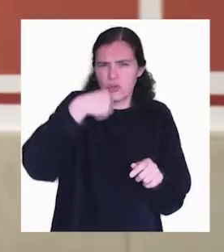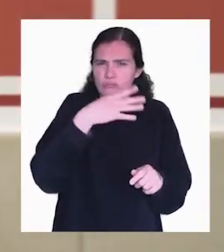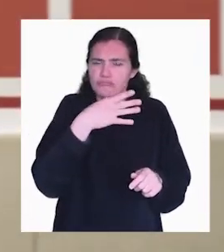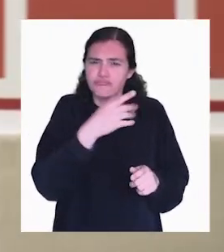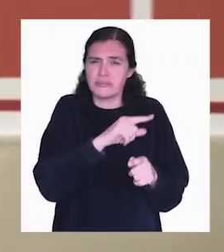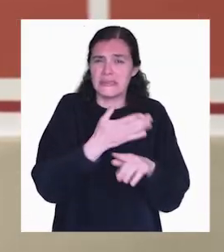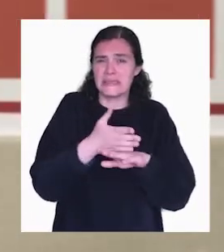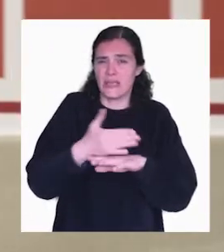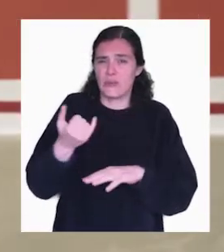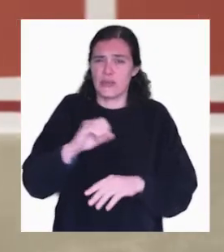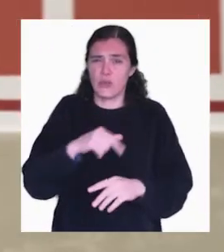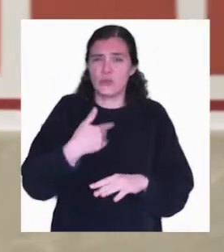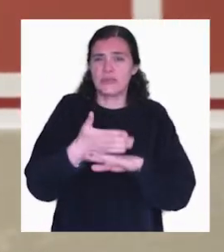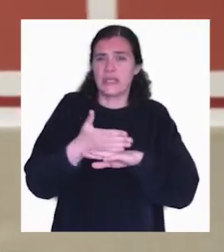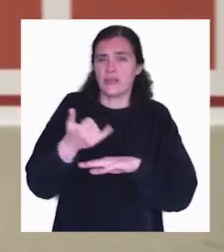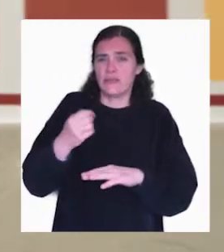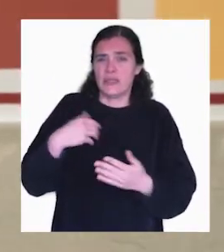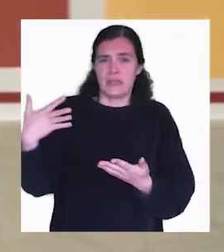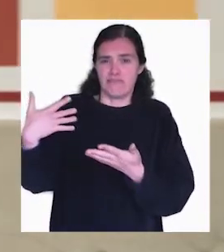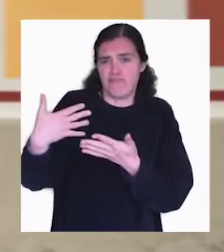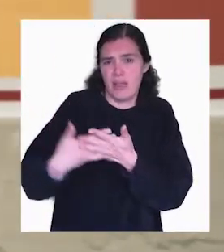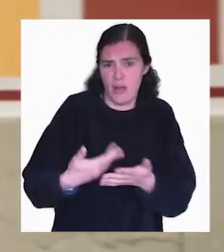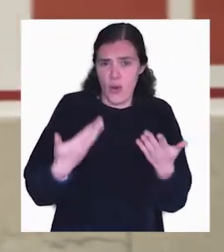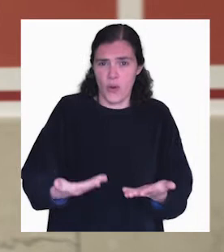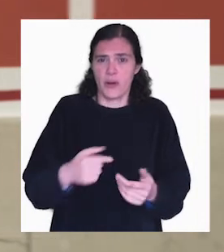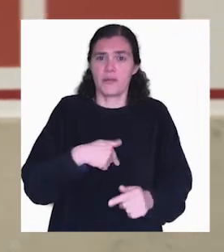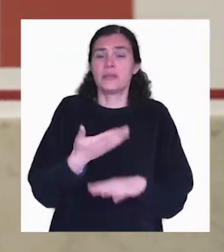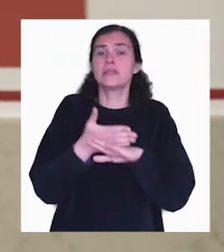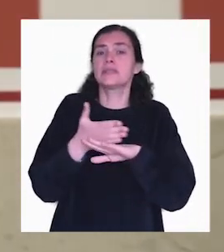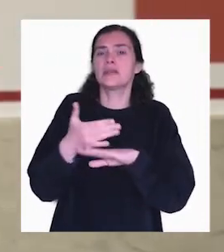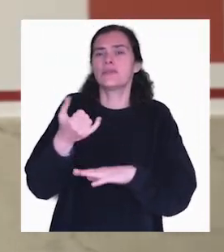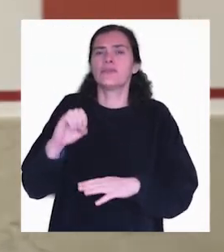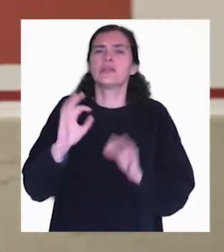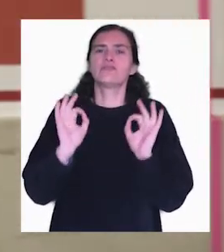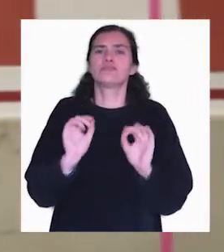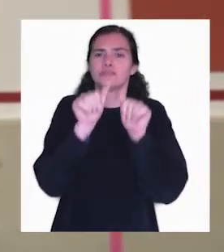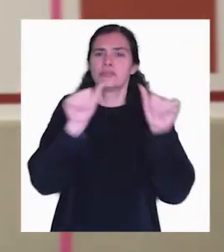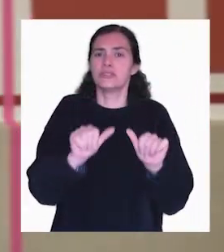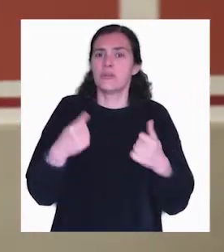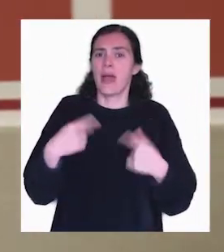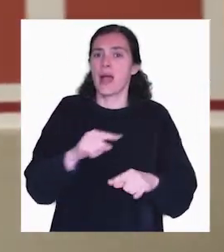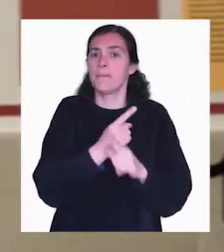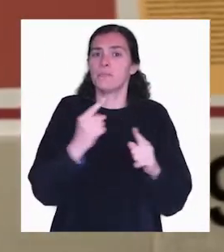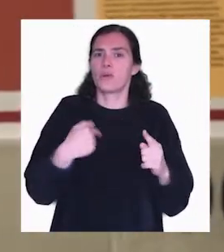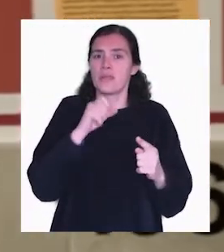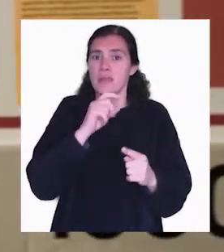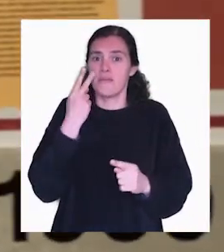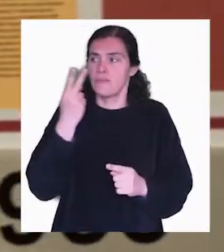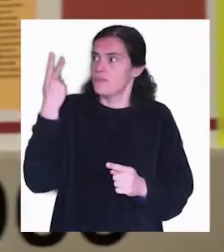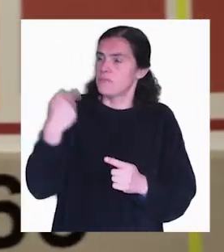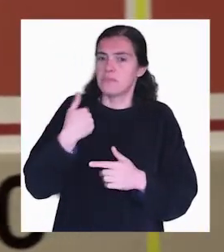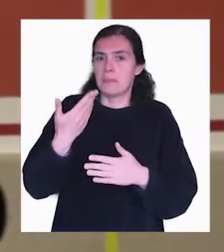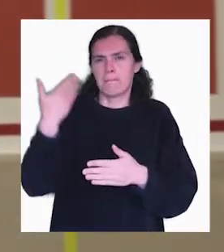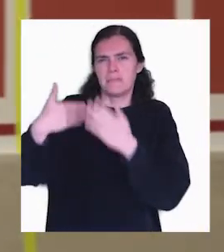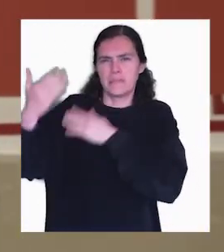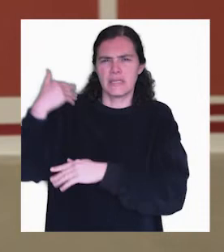fazemos o século XX inteiro, chegando até hoje, sendo que o século XX está mais sistematizado porque já é possível hoje olhar para o passado com alguma distância,